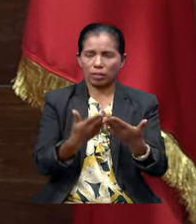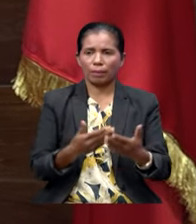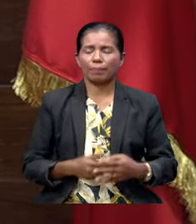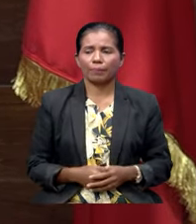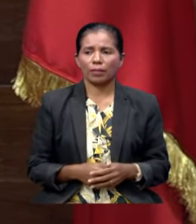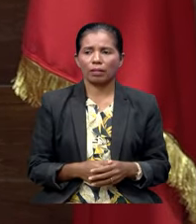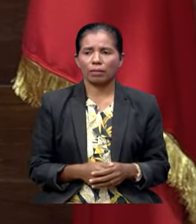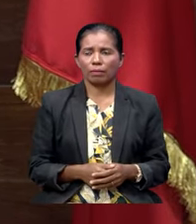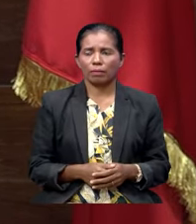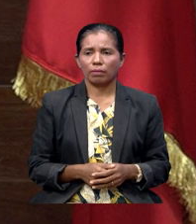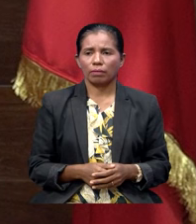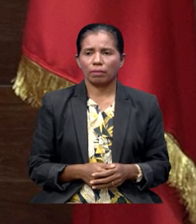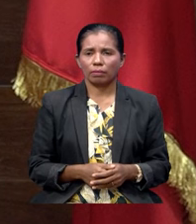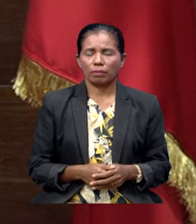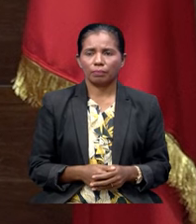Lá ia